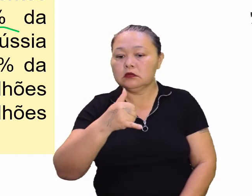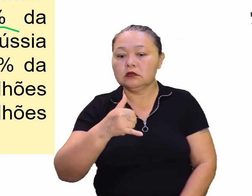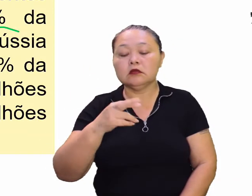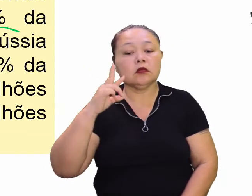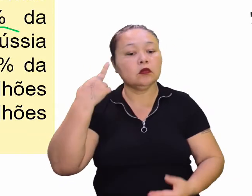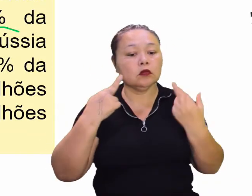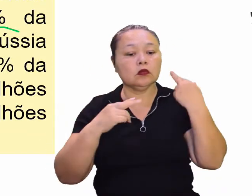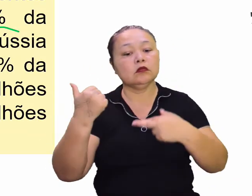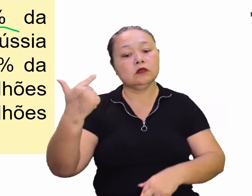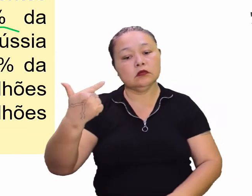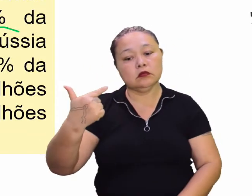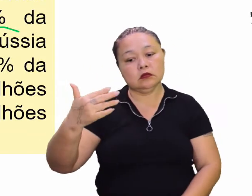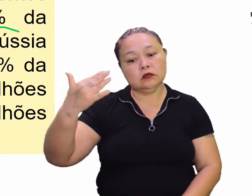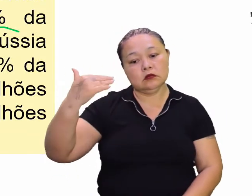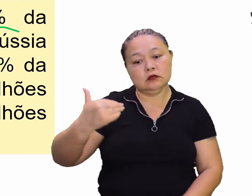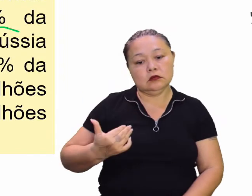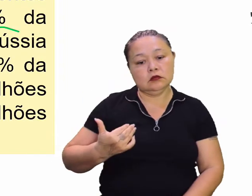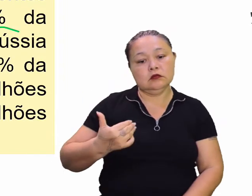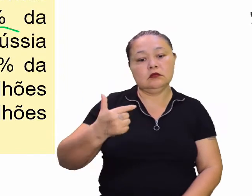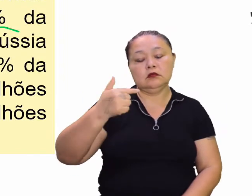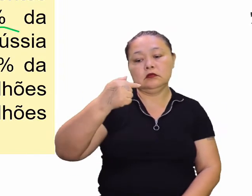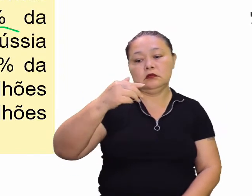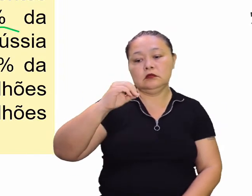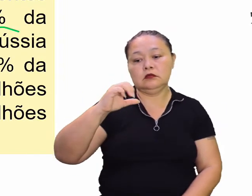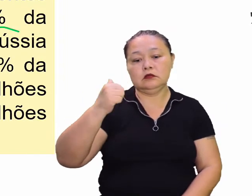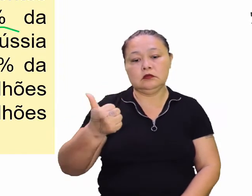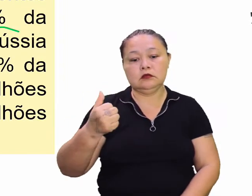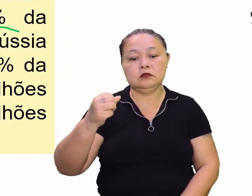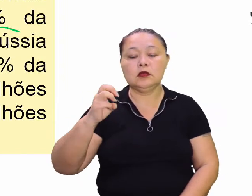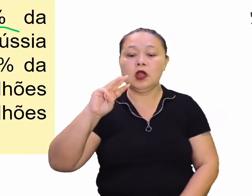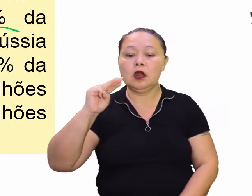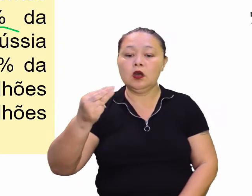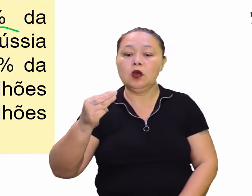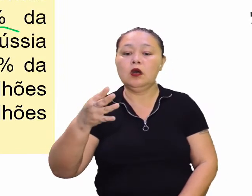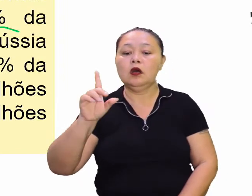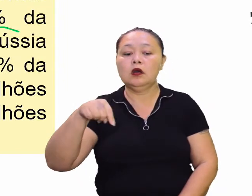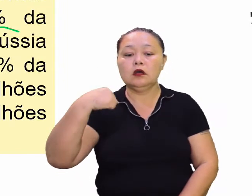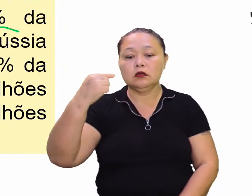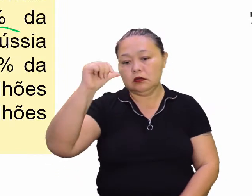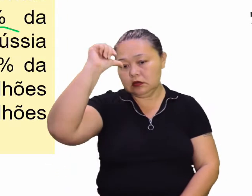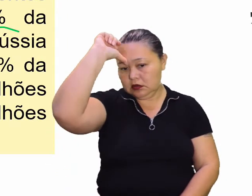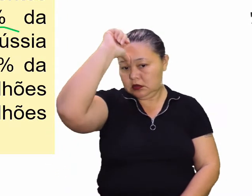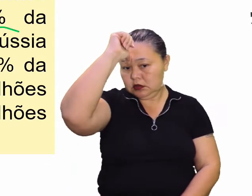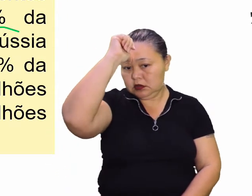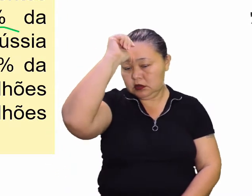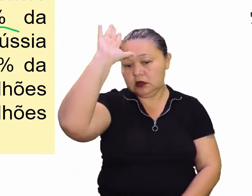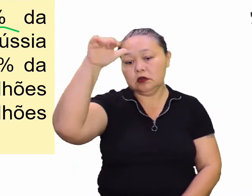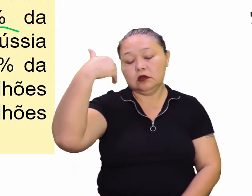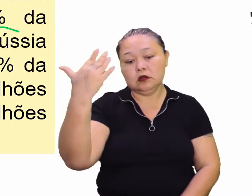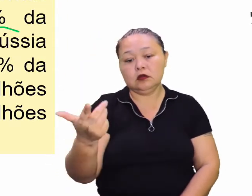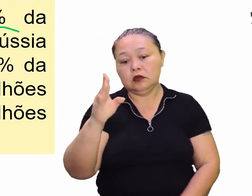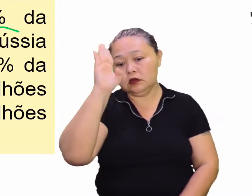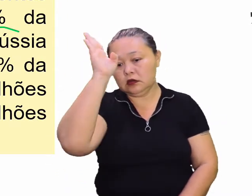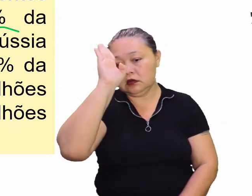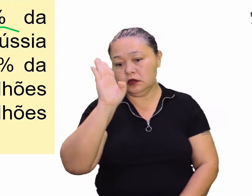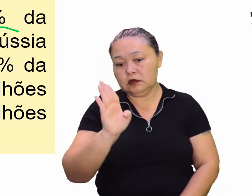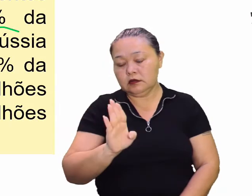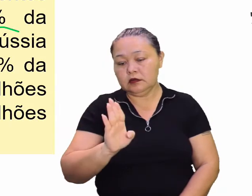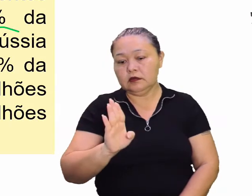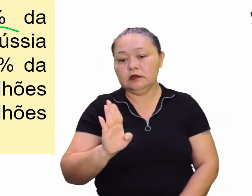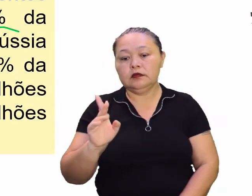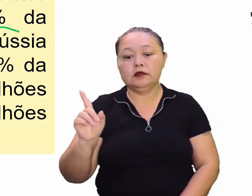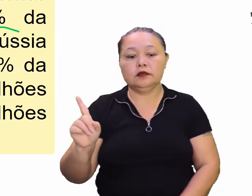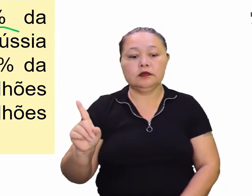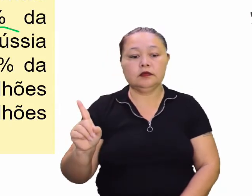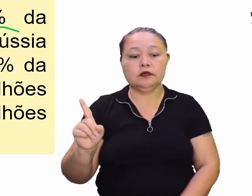A Rússia vem em seguida, com 701 milhões, depois a Índia e, finalmente, o Brasil.